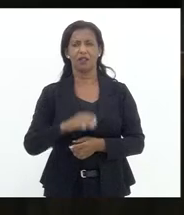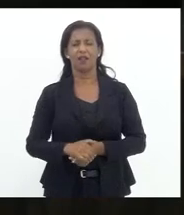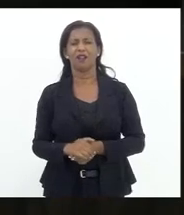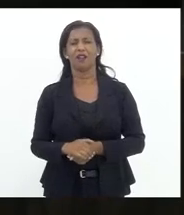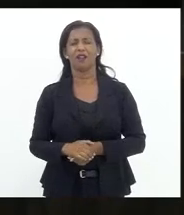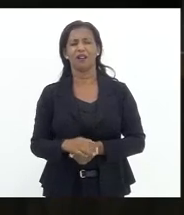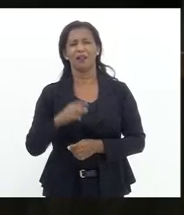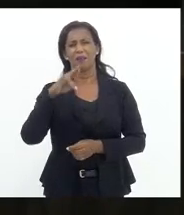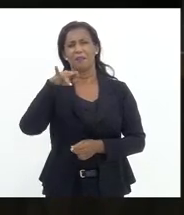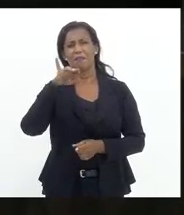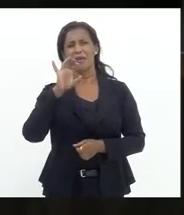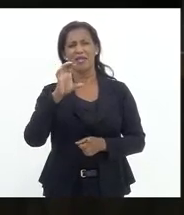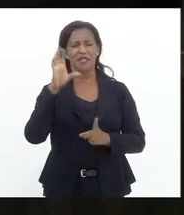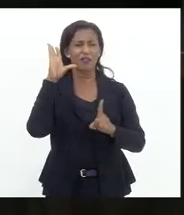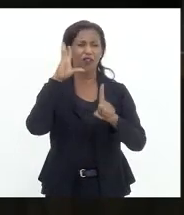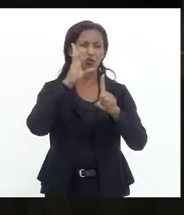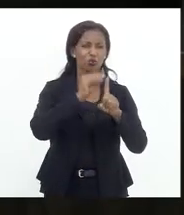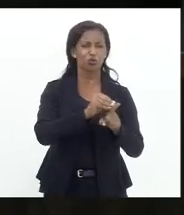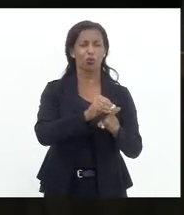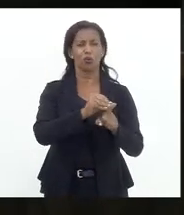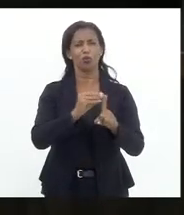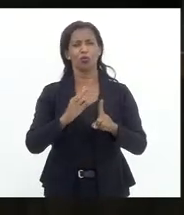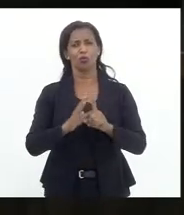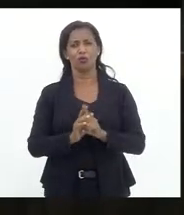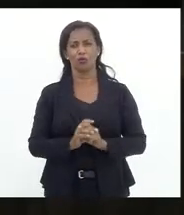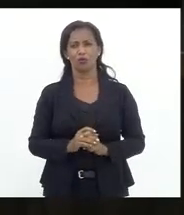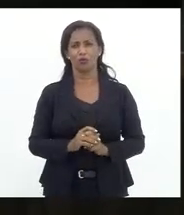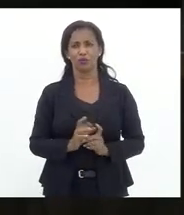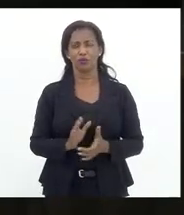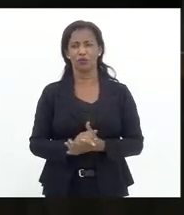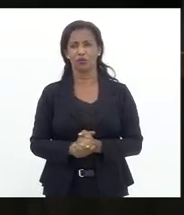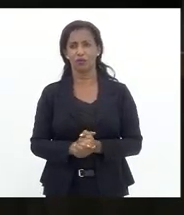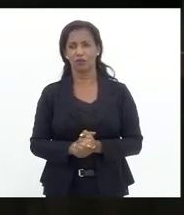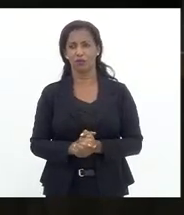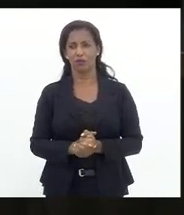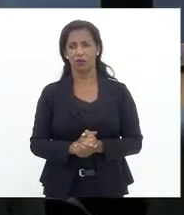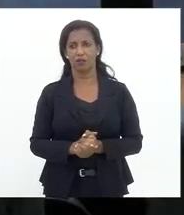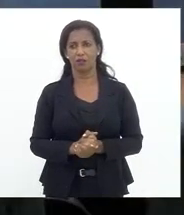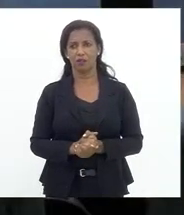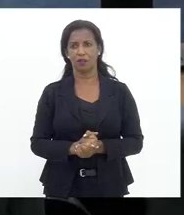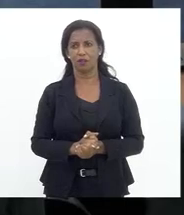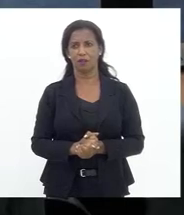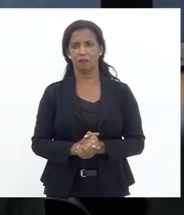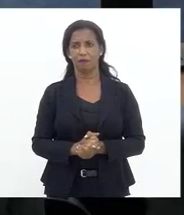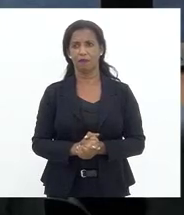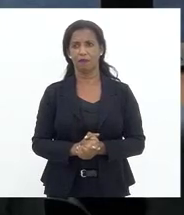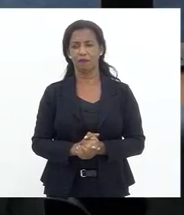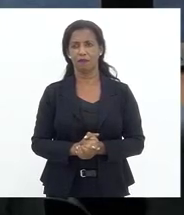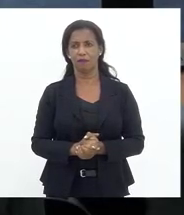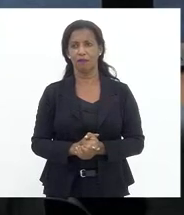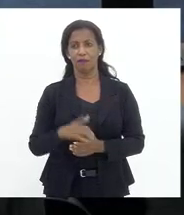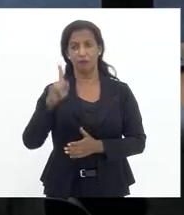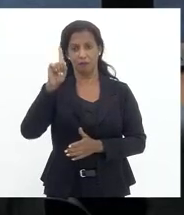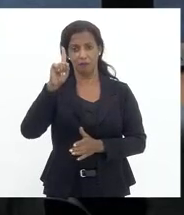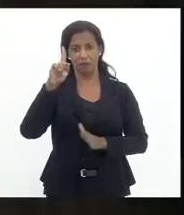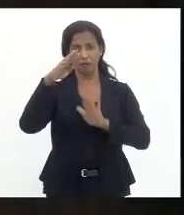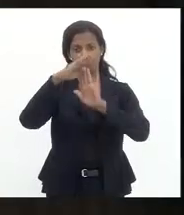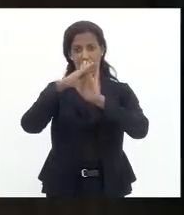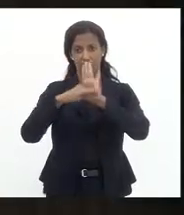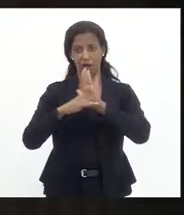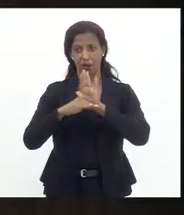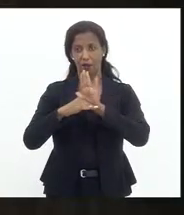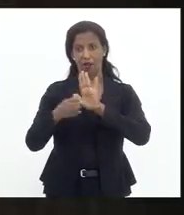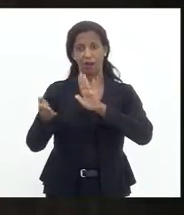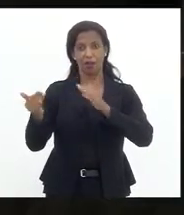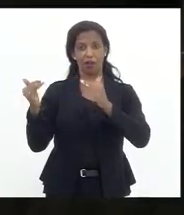seu som está aberto, deputado Mink. Presidente, anuncio. Questão de ordem. Eu sou favorável ao destaque do